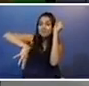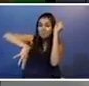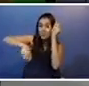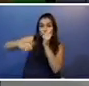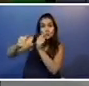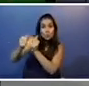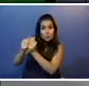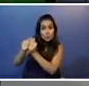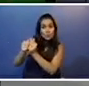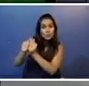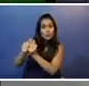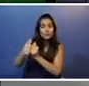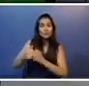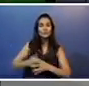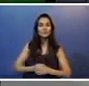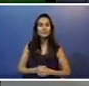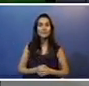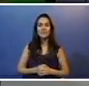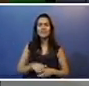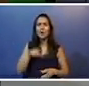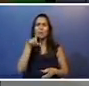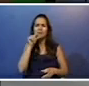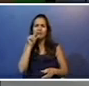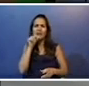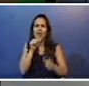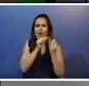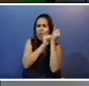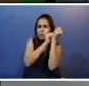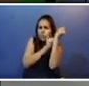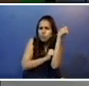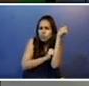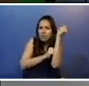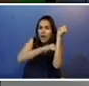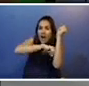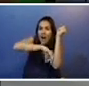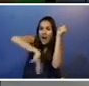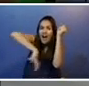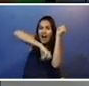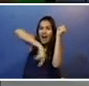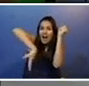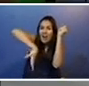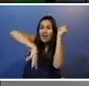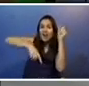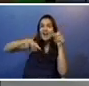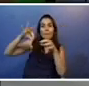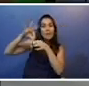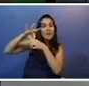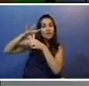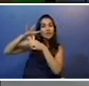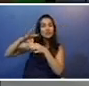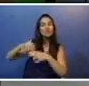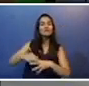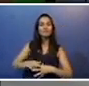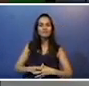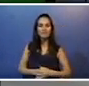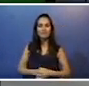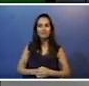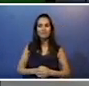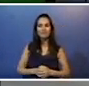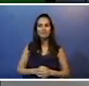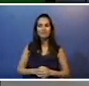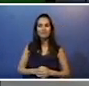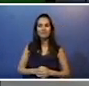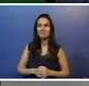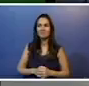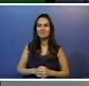ave, ao ela fazer lá as fezes dela, junto vai sair as sementinhas, tá? Que não foram digeridas pelo seu